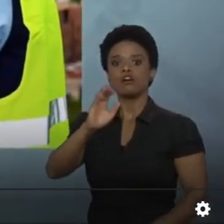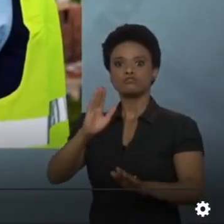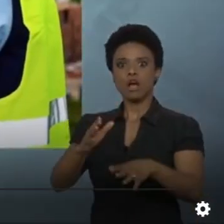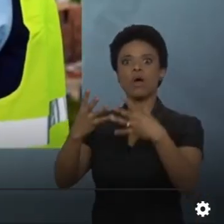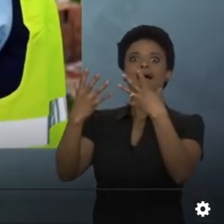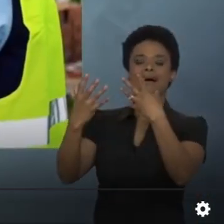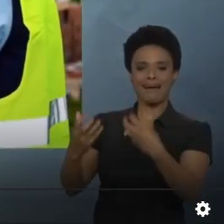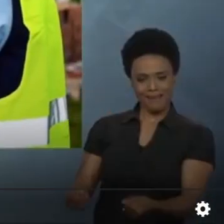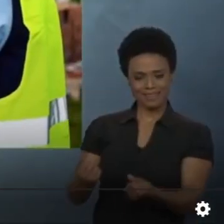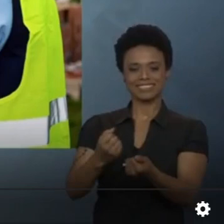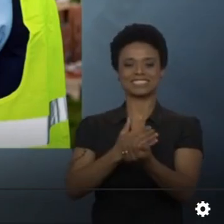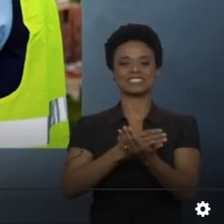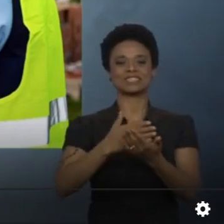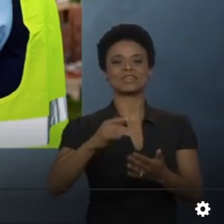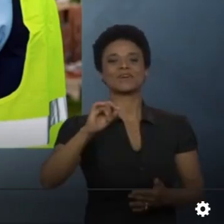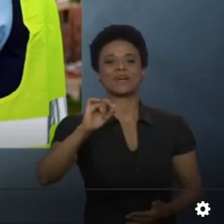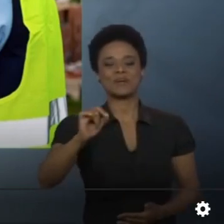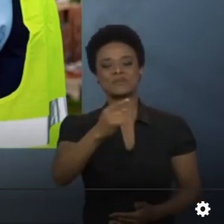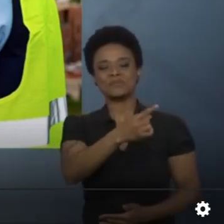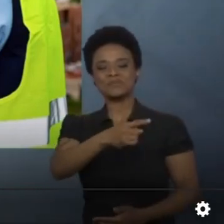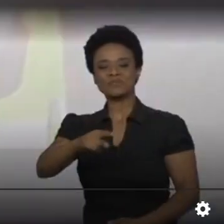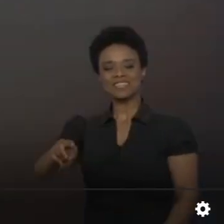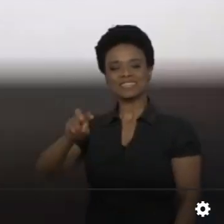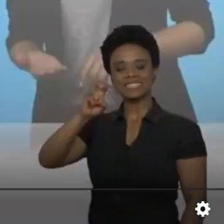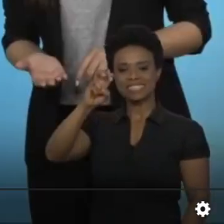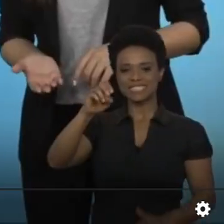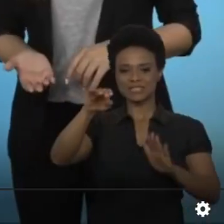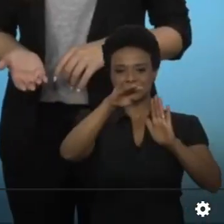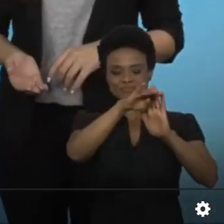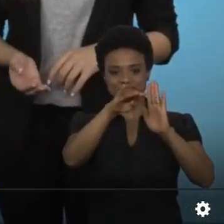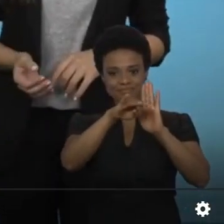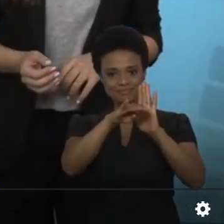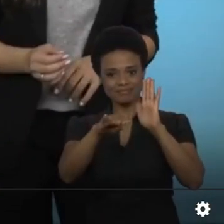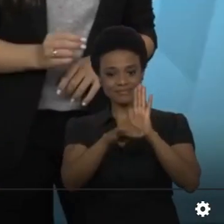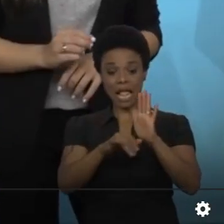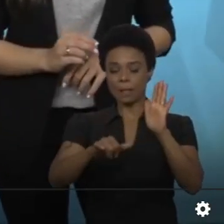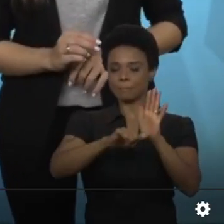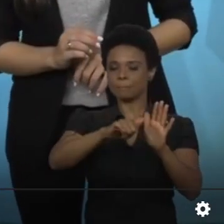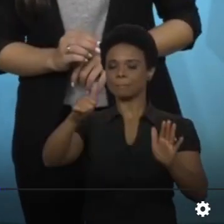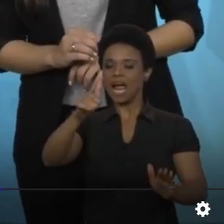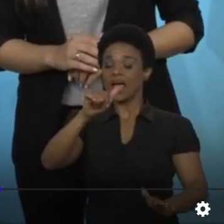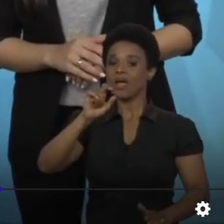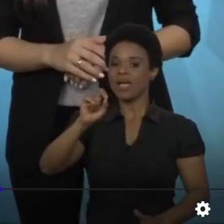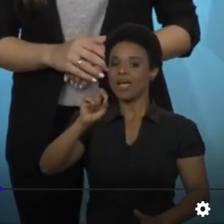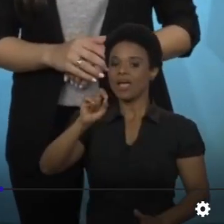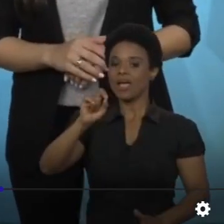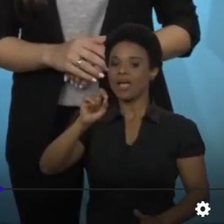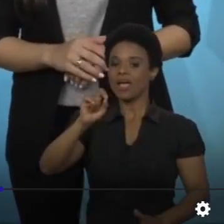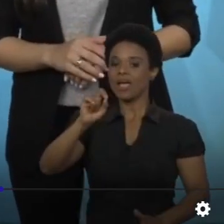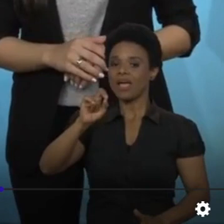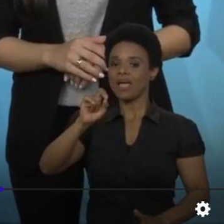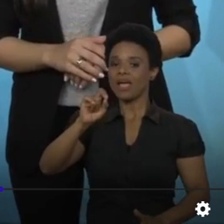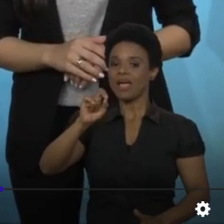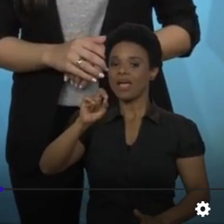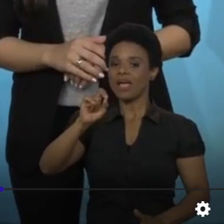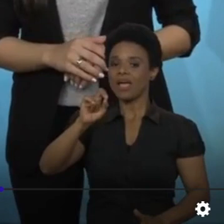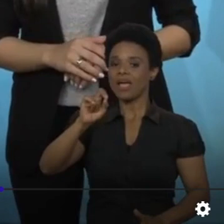uma nova etapa composta de 5 fases. A primeira fase é a análise inicial do